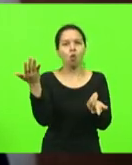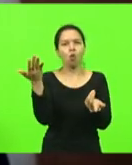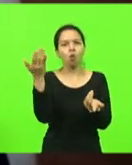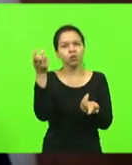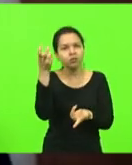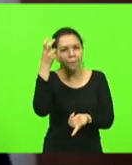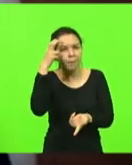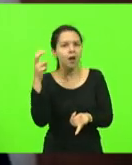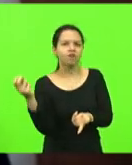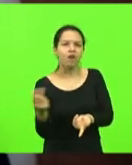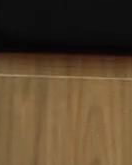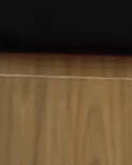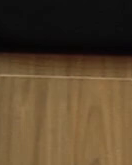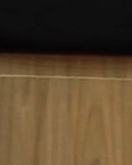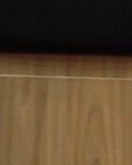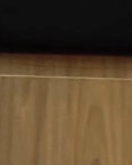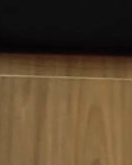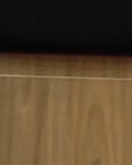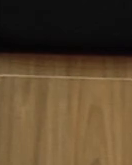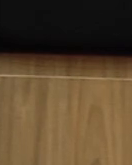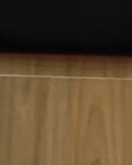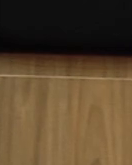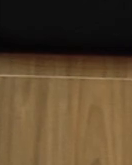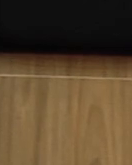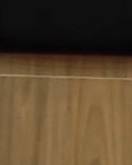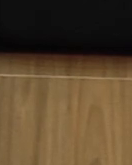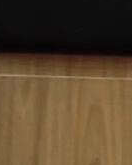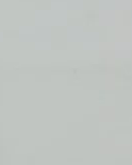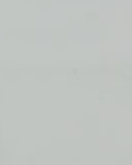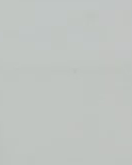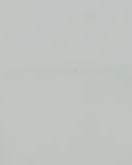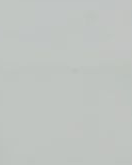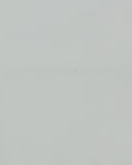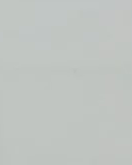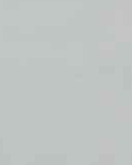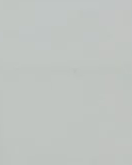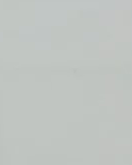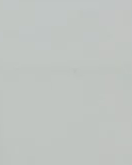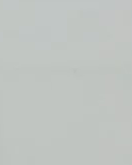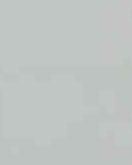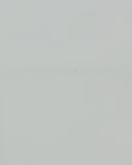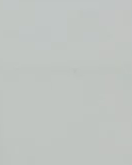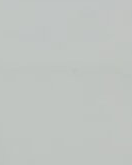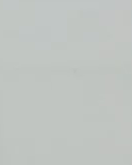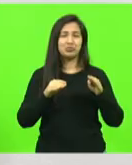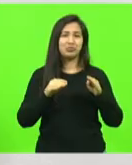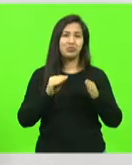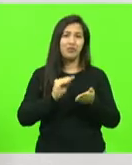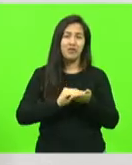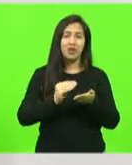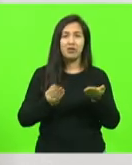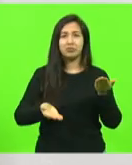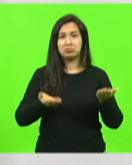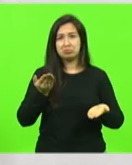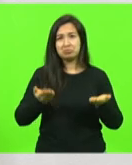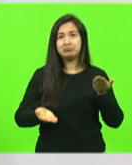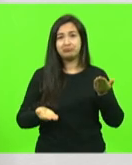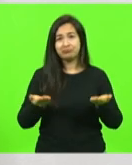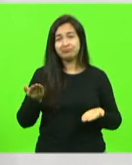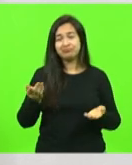no senso crítico. O deputado Silvio Drevi, que também prestou uma homenagem ao Dia do Professor.